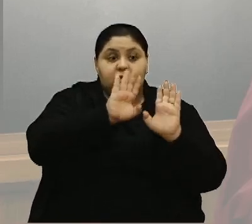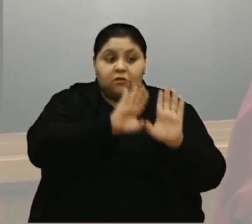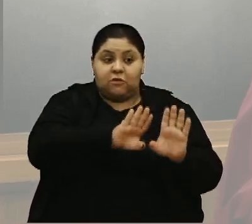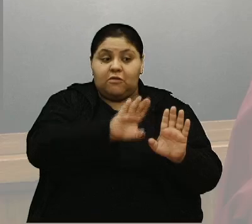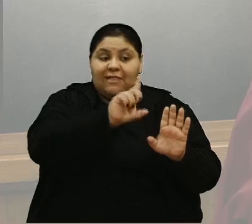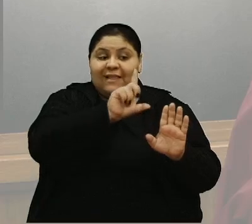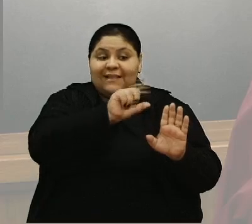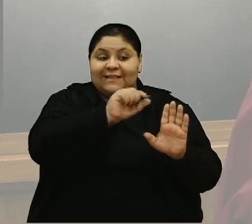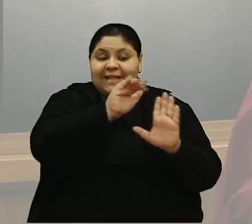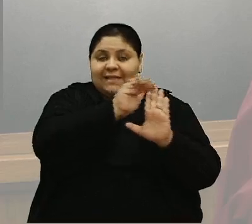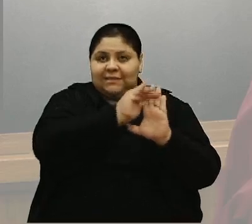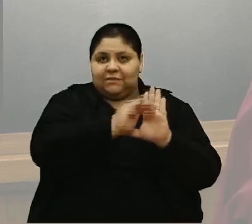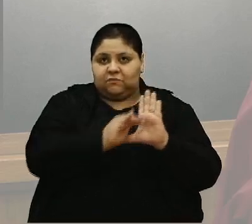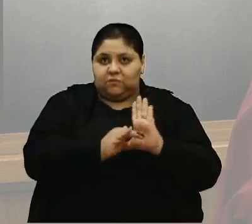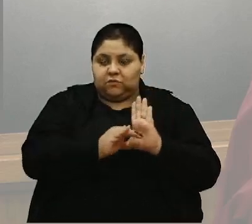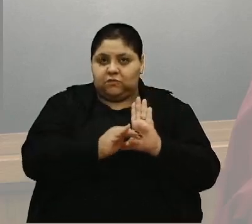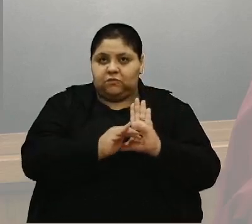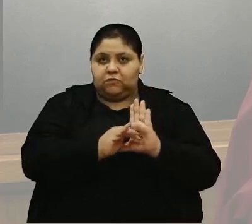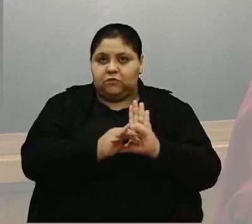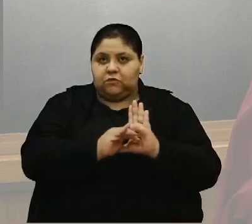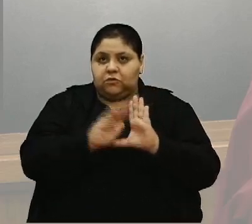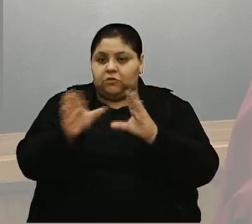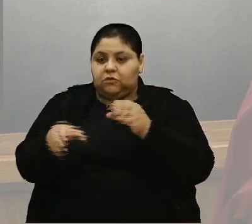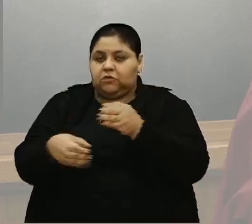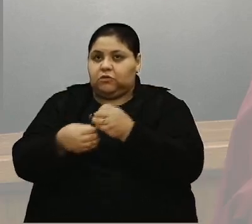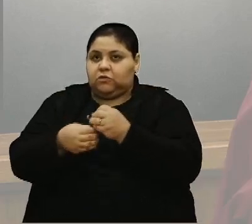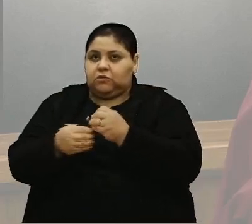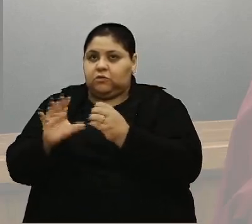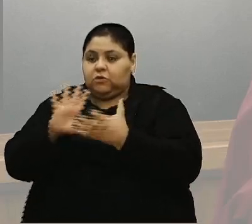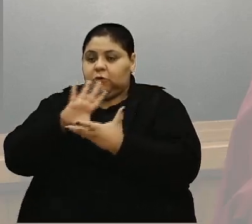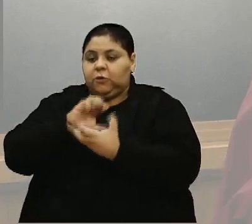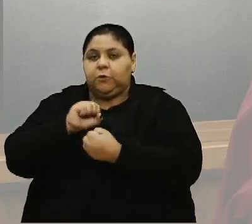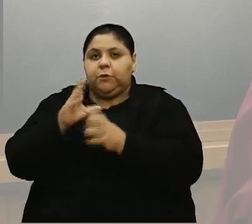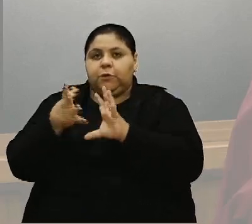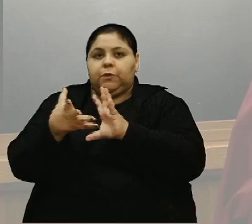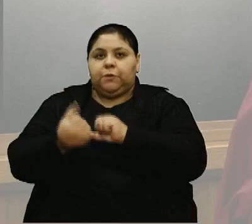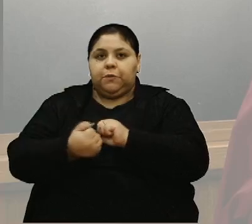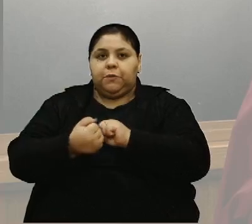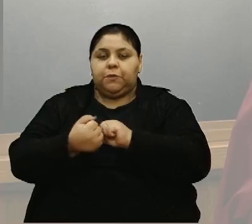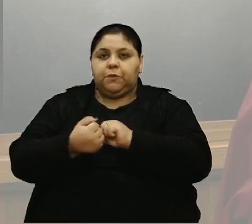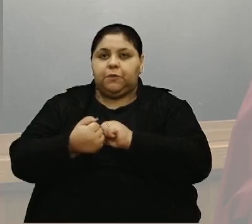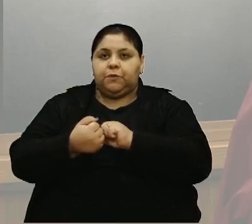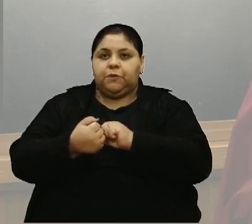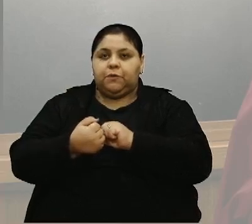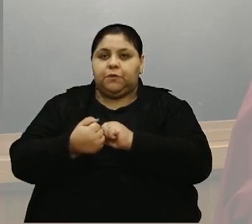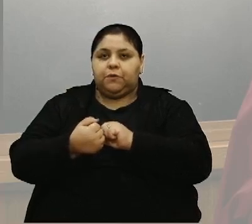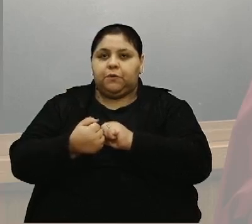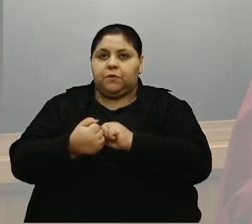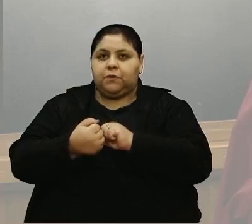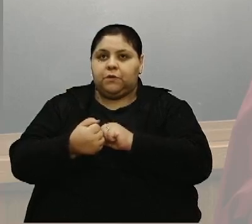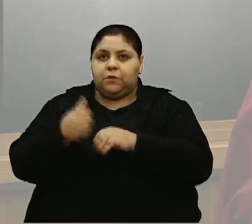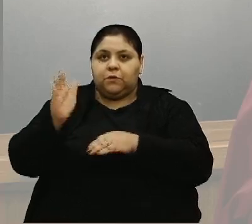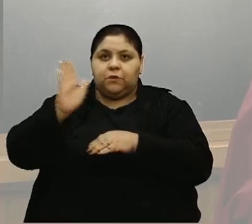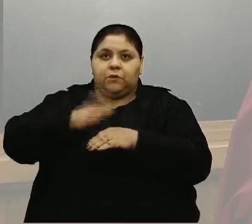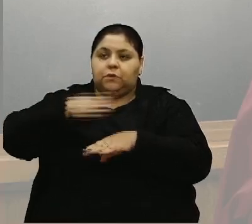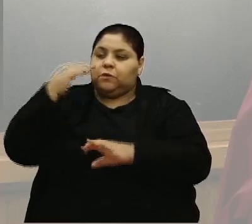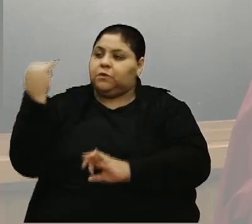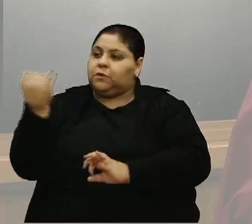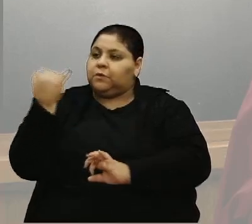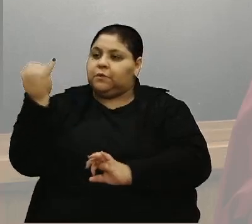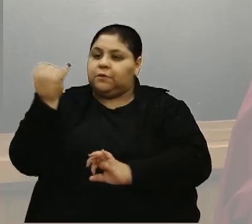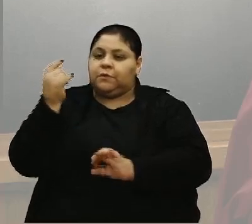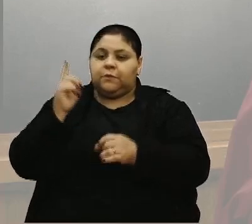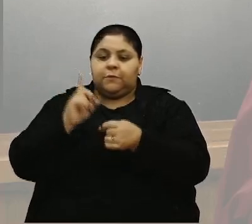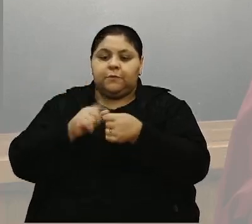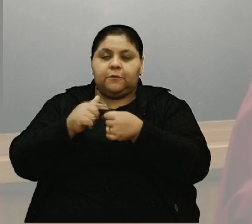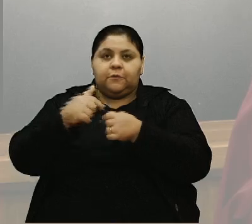10 categorias e incluir o artesanato, que é uma das coisas mais importantes da nossa